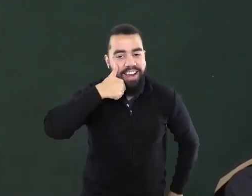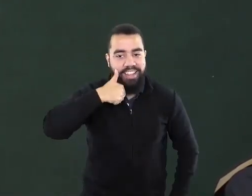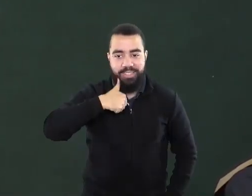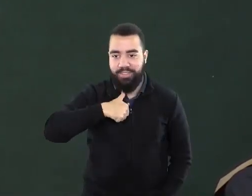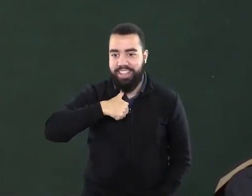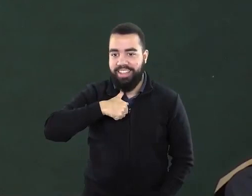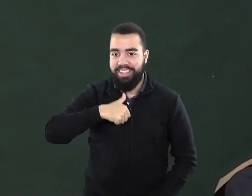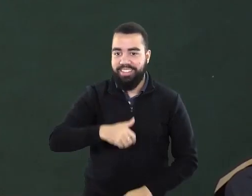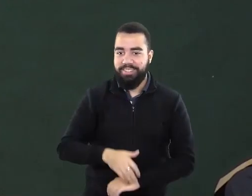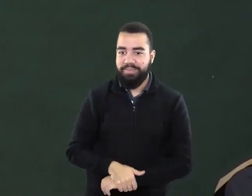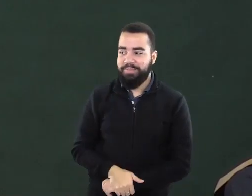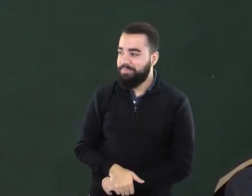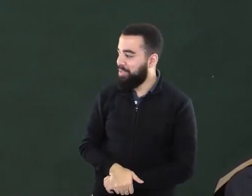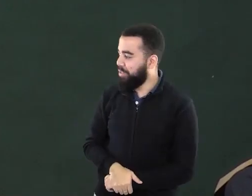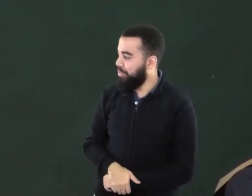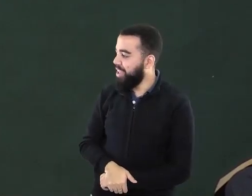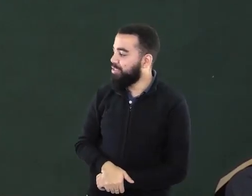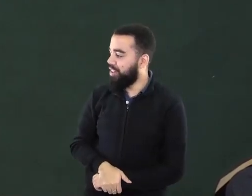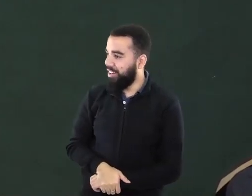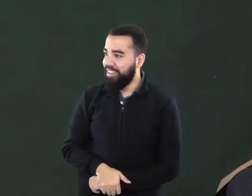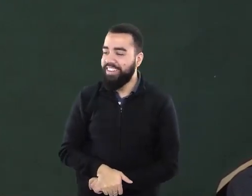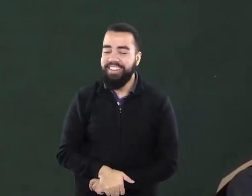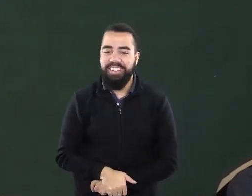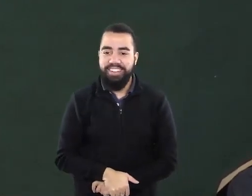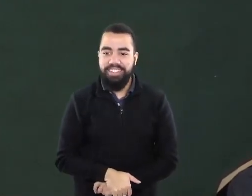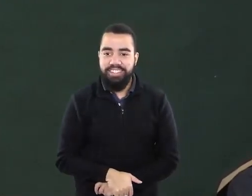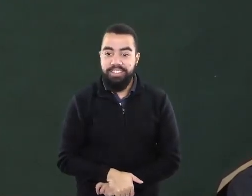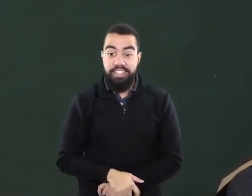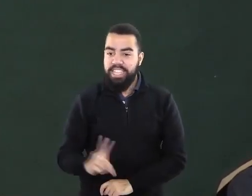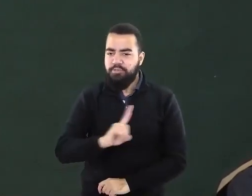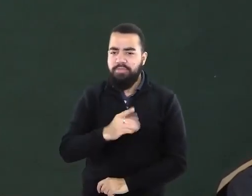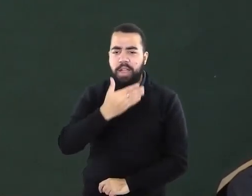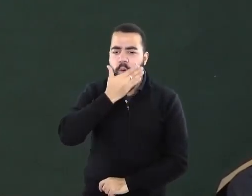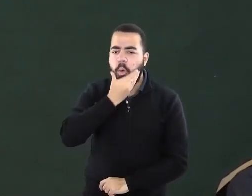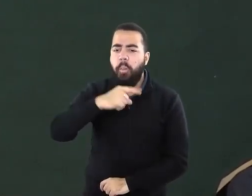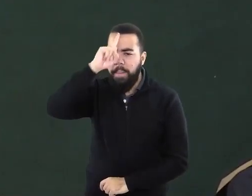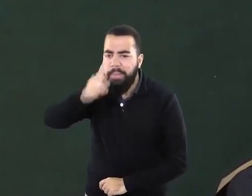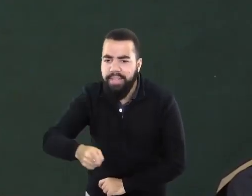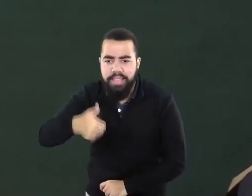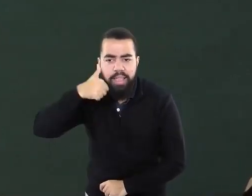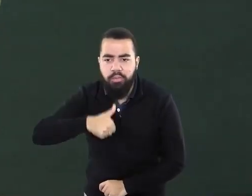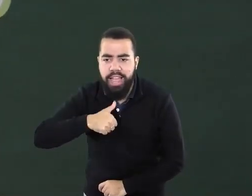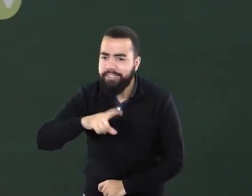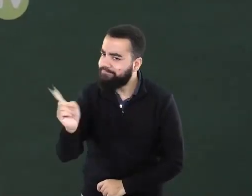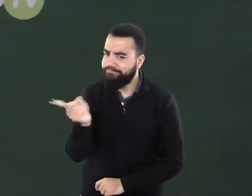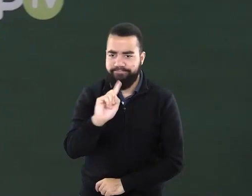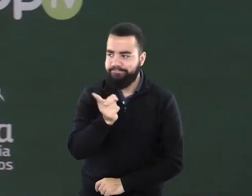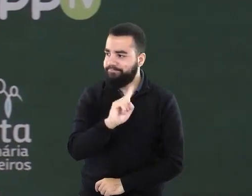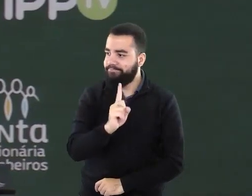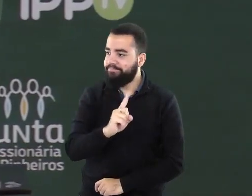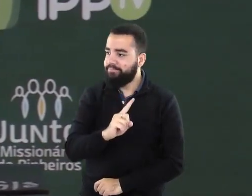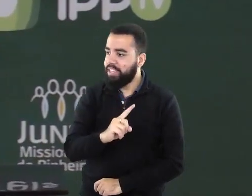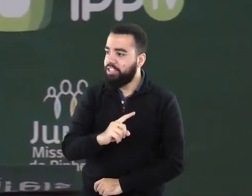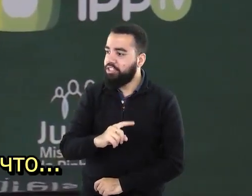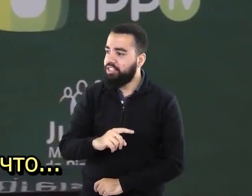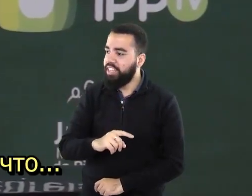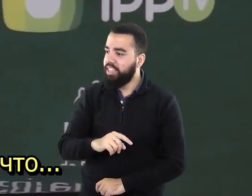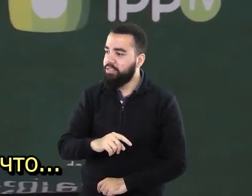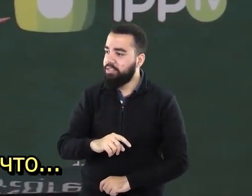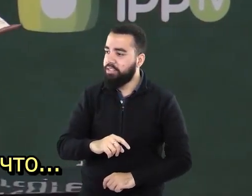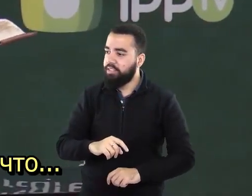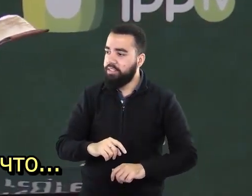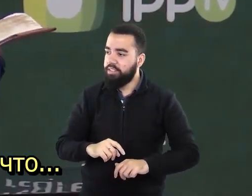Cavalheiro. Então não é submissão de gênero. Quarto lugar,